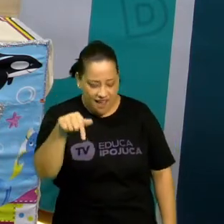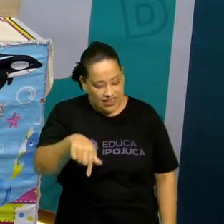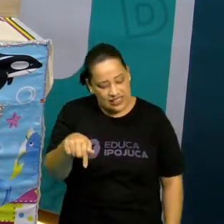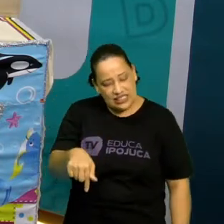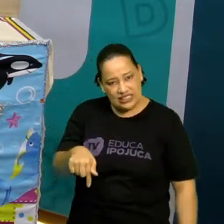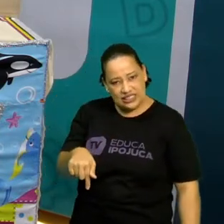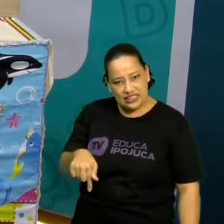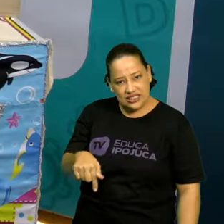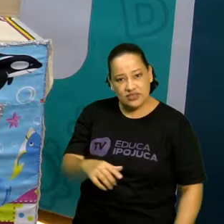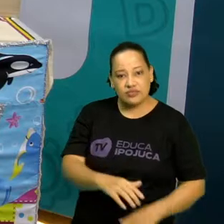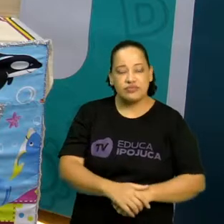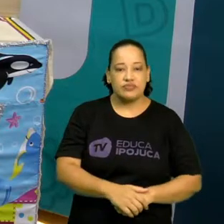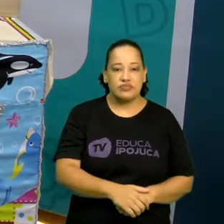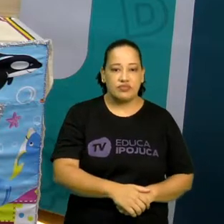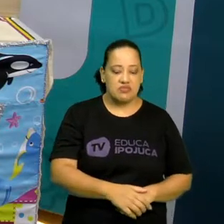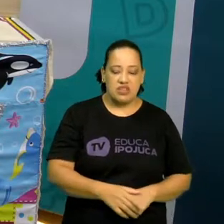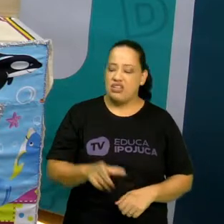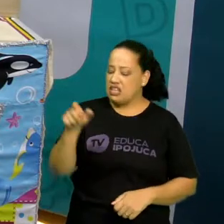aqui